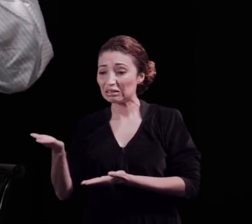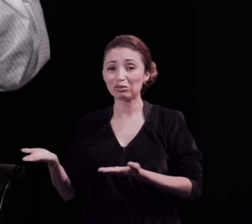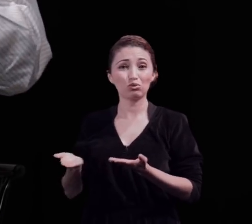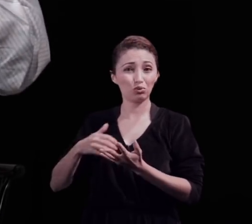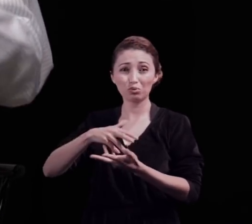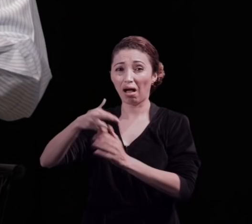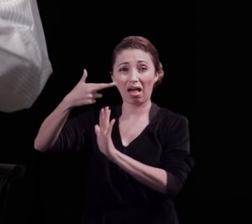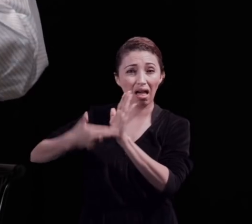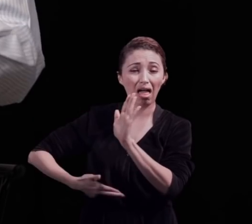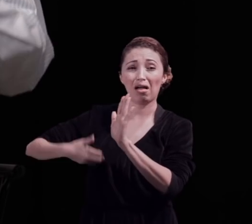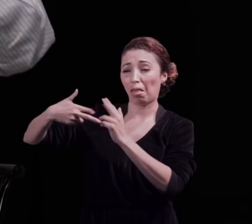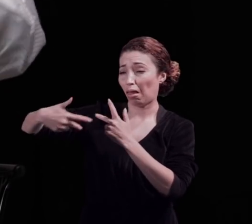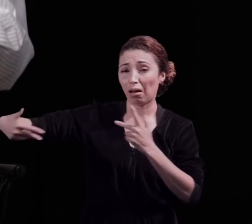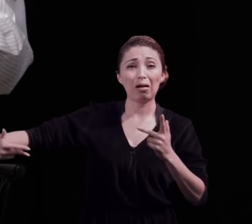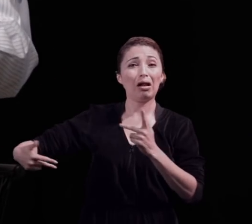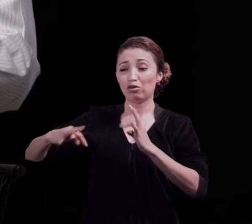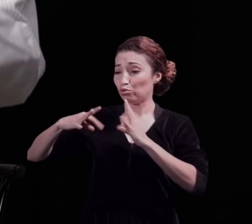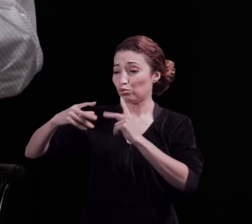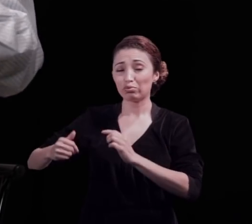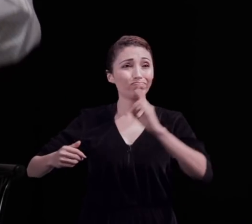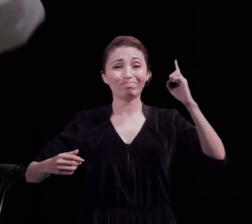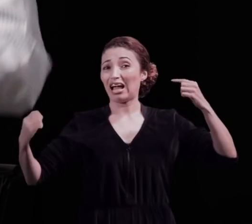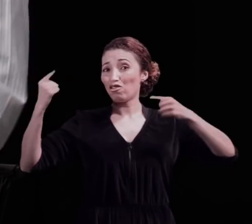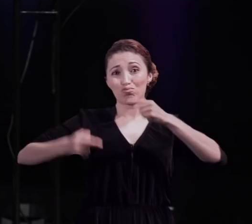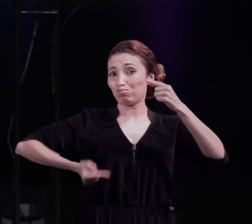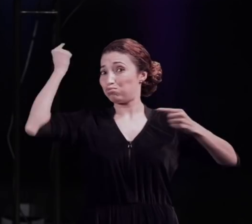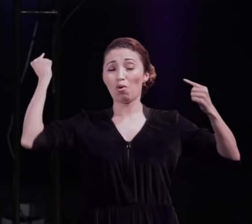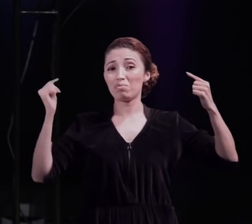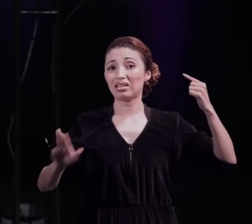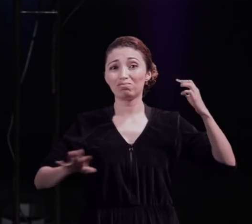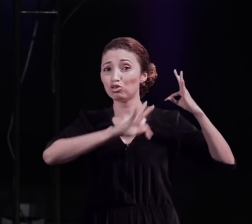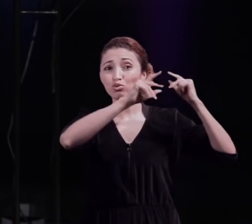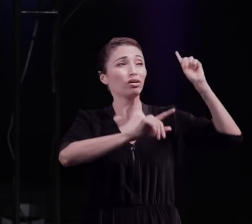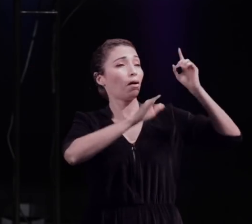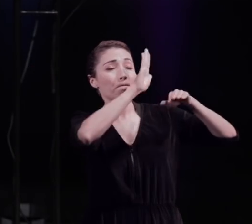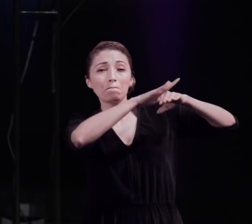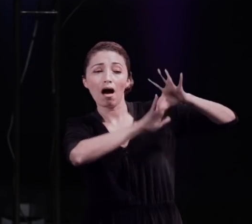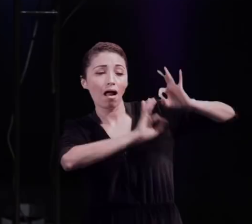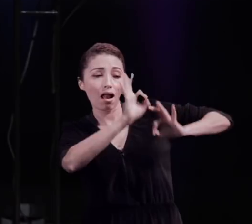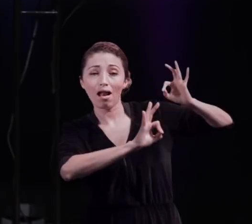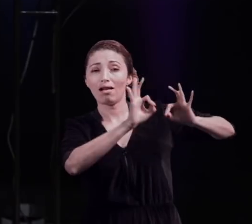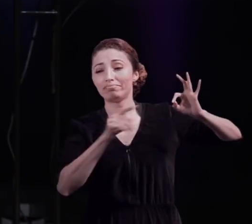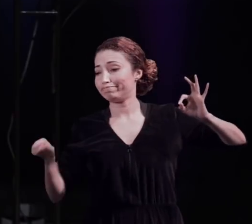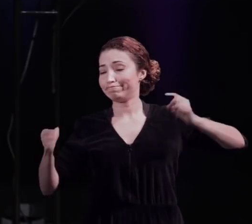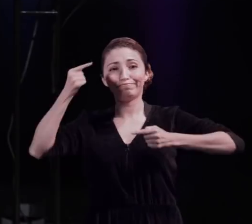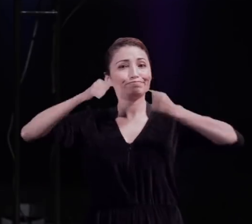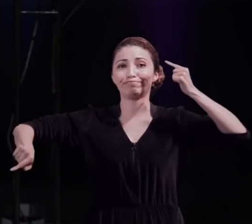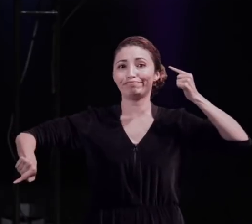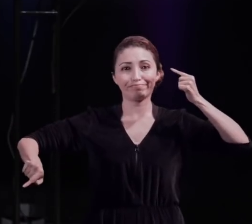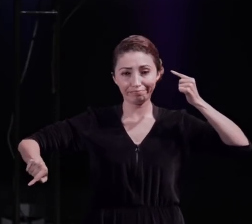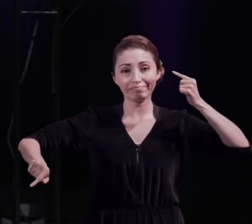literalmente, diretamente contra Deus e tudo aquilo que ele estabeleceu. Agora, nós